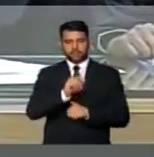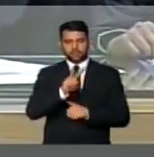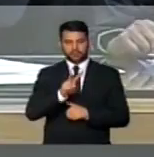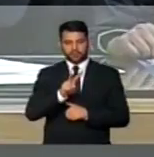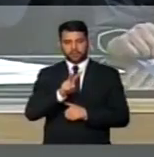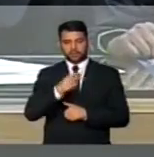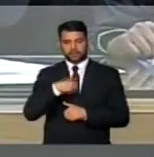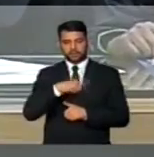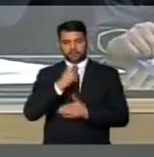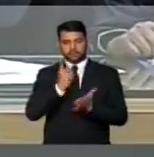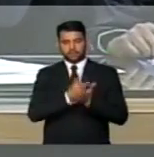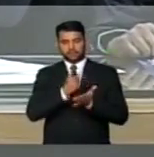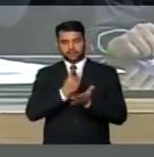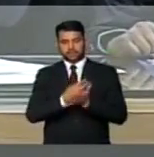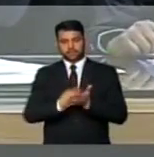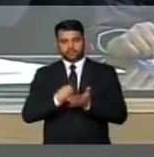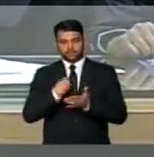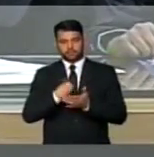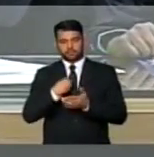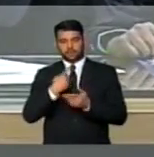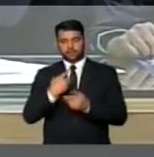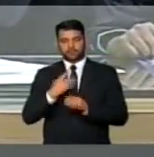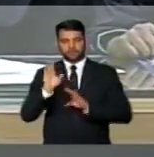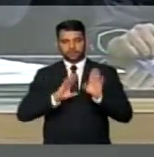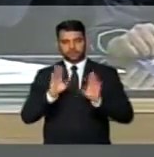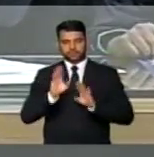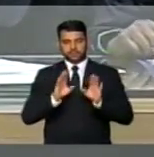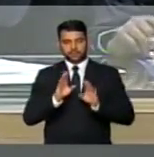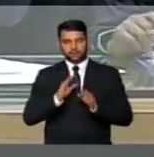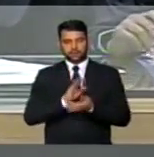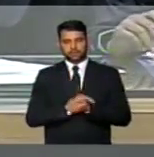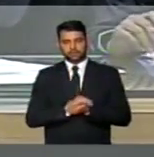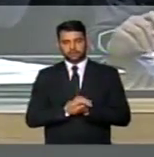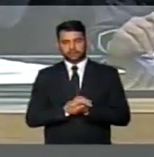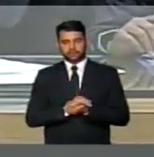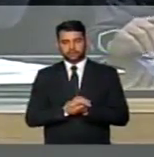ele permanece mantido, porque havia sido destacado. Presidente, a proposta de acordo...